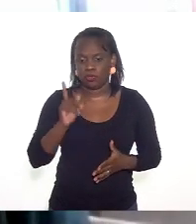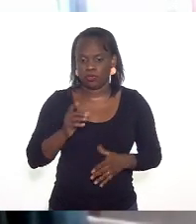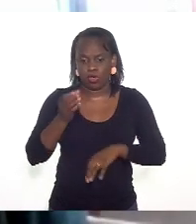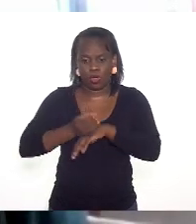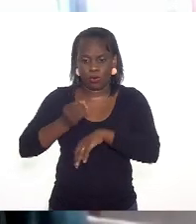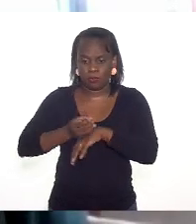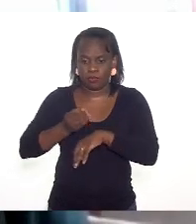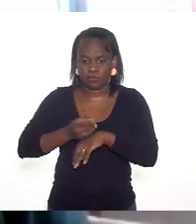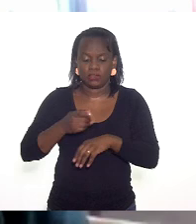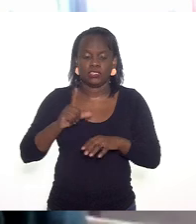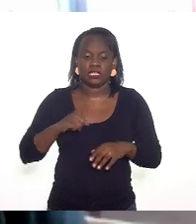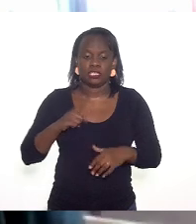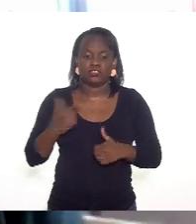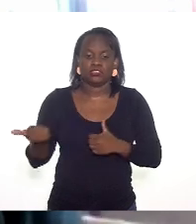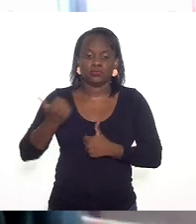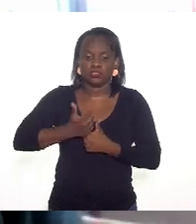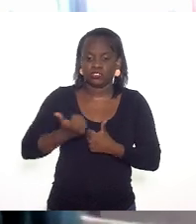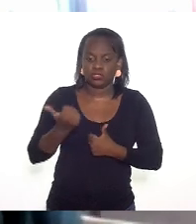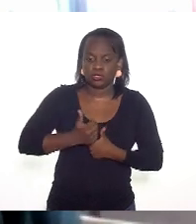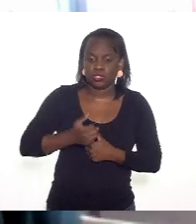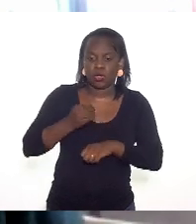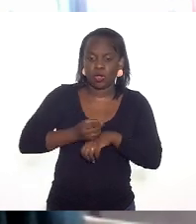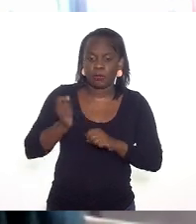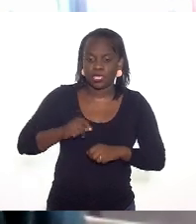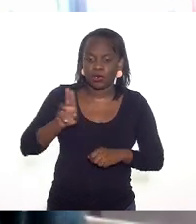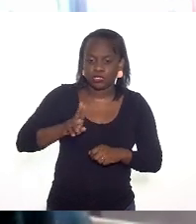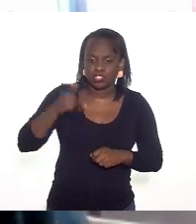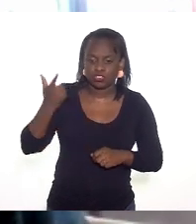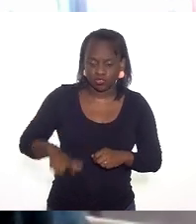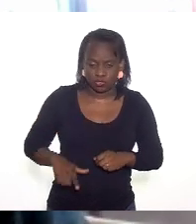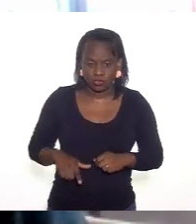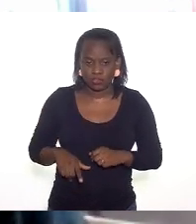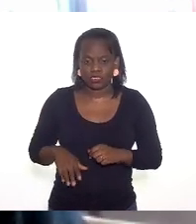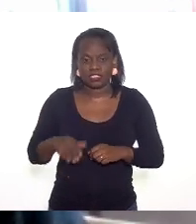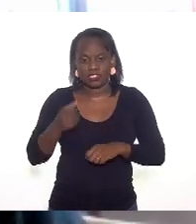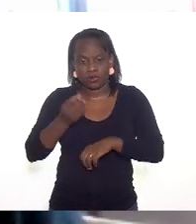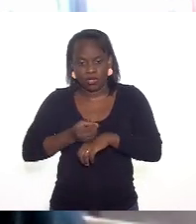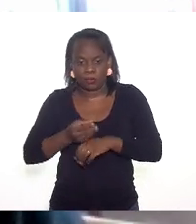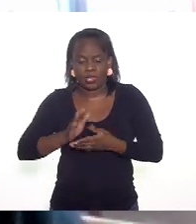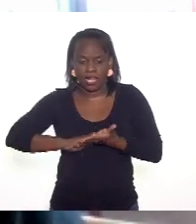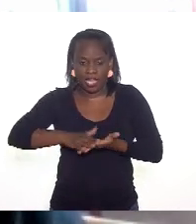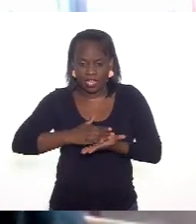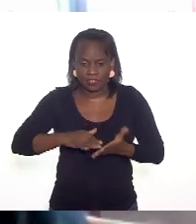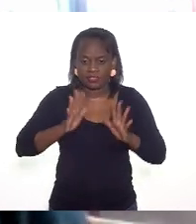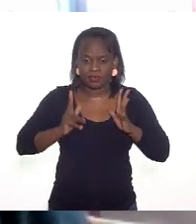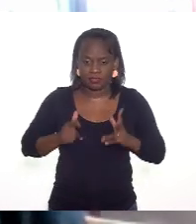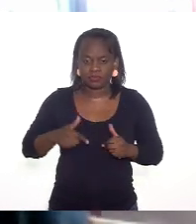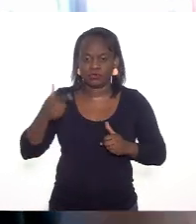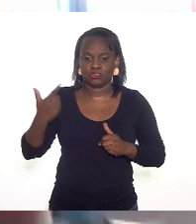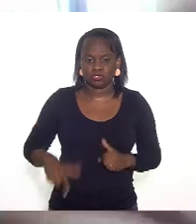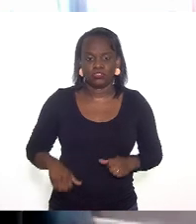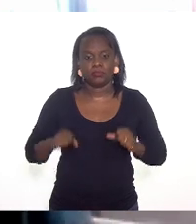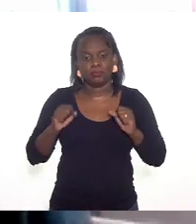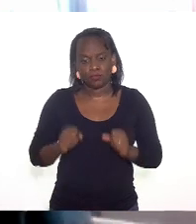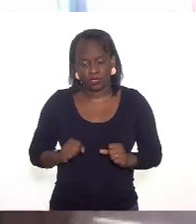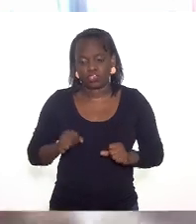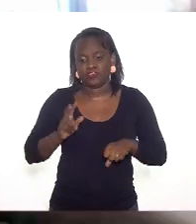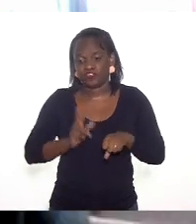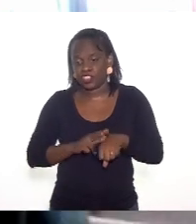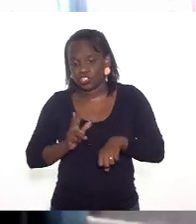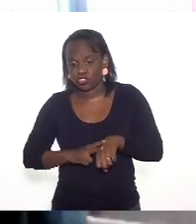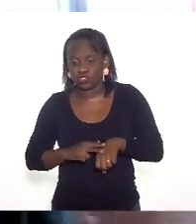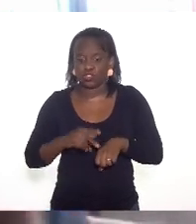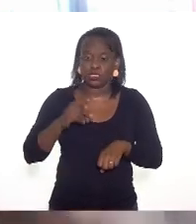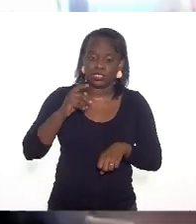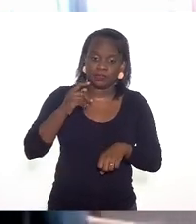gente tem substituído por copo reutilizável, aquele que você lava e usa outra vez. Pode ser de vidro, de